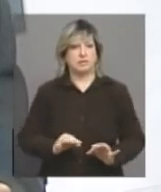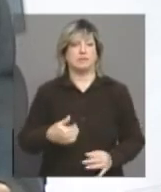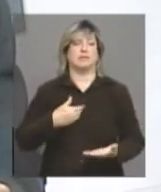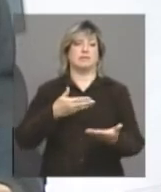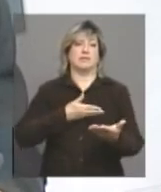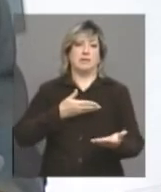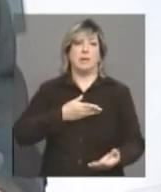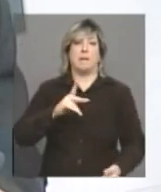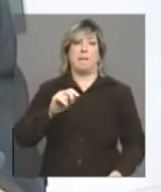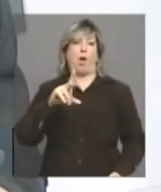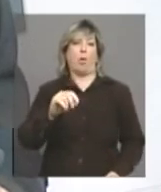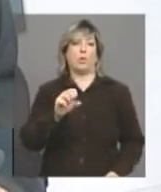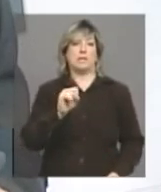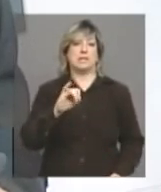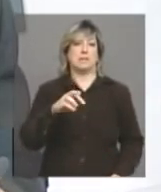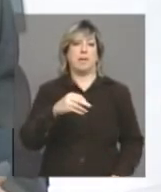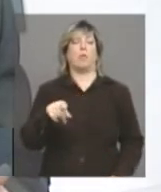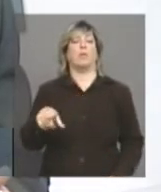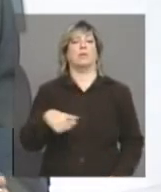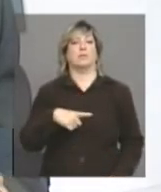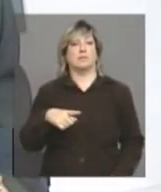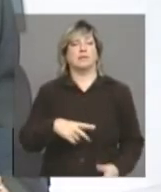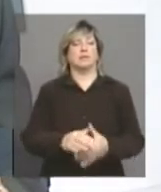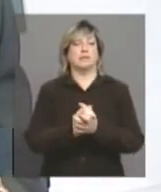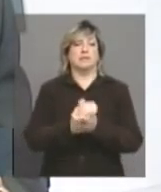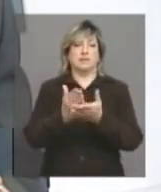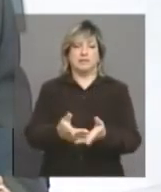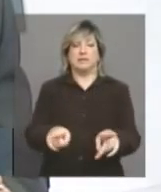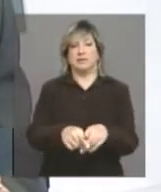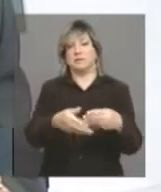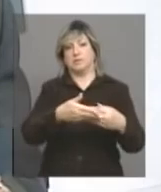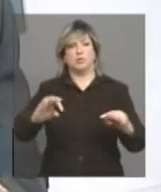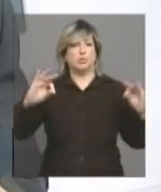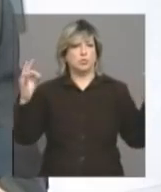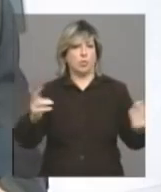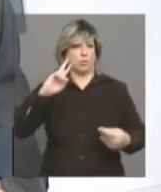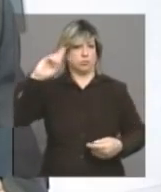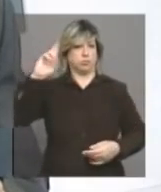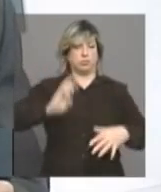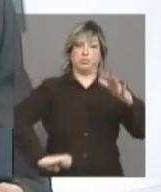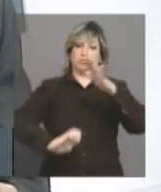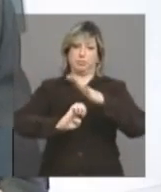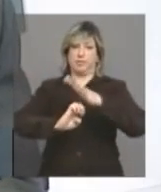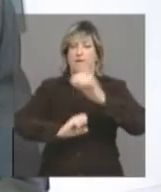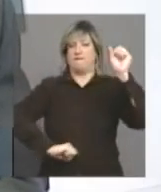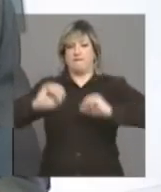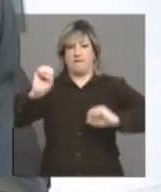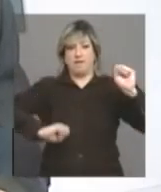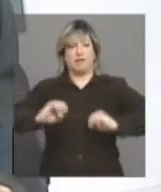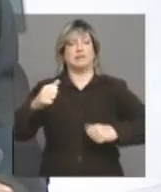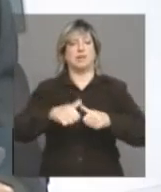Paulo Simão, presidente da SEBIC, em nome de quem cumprimento as demais entidades empresariais e empresários presentes.